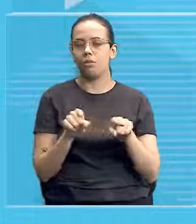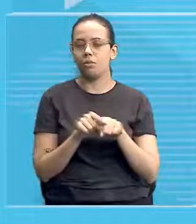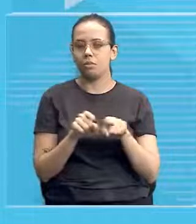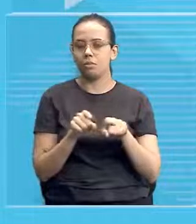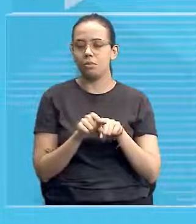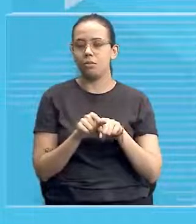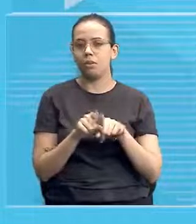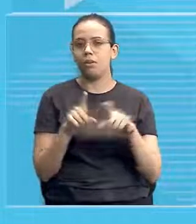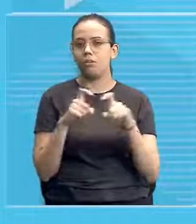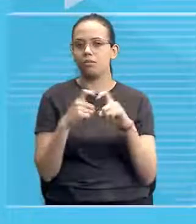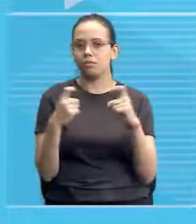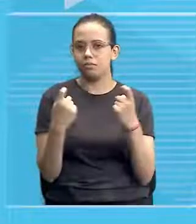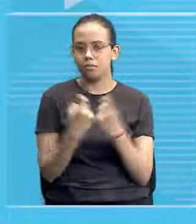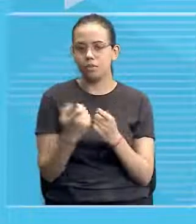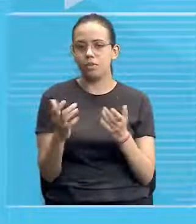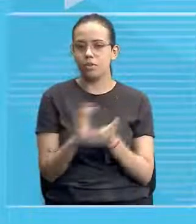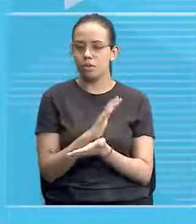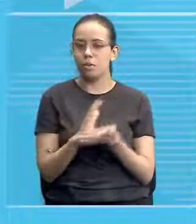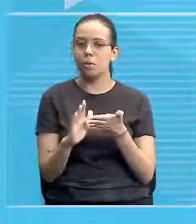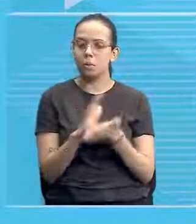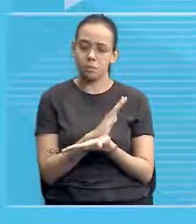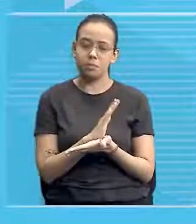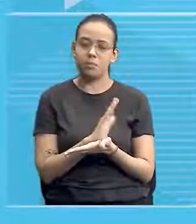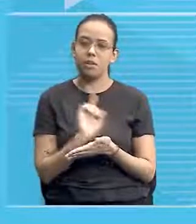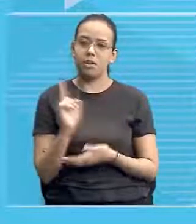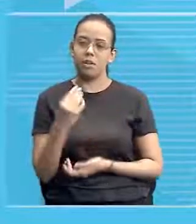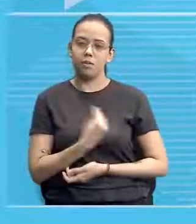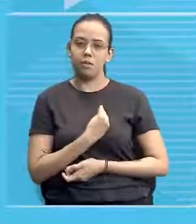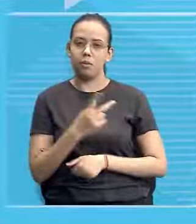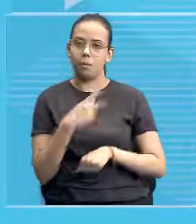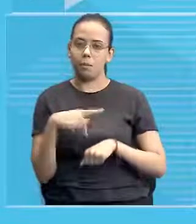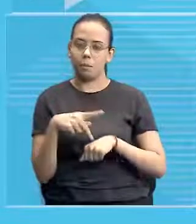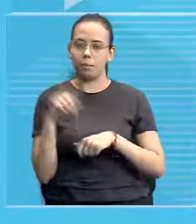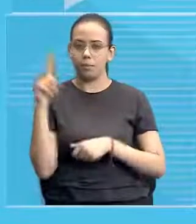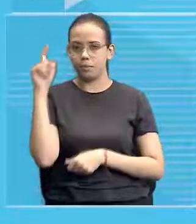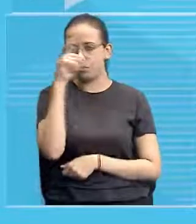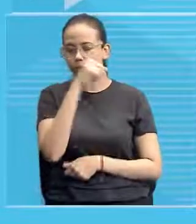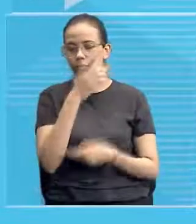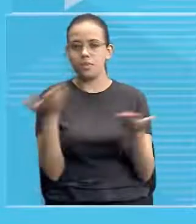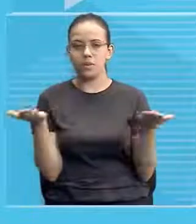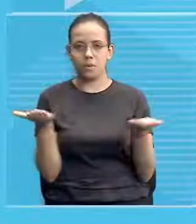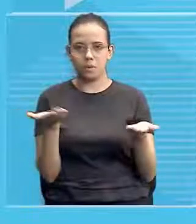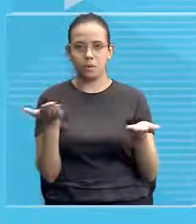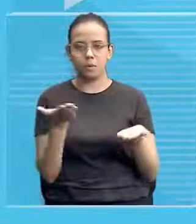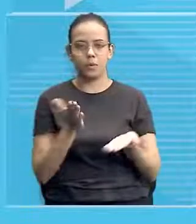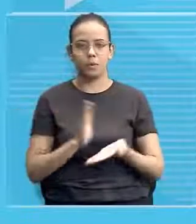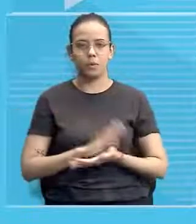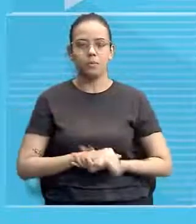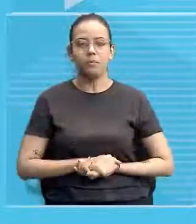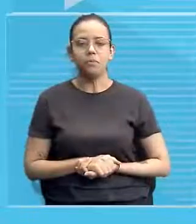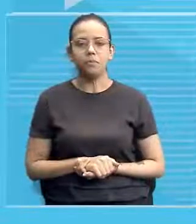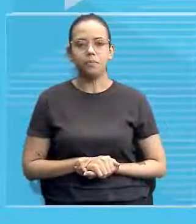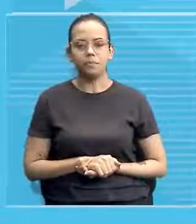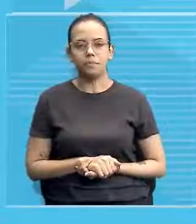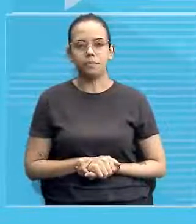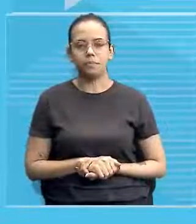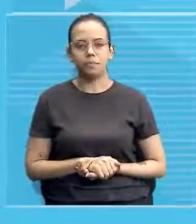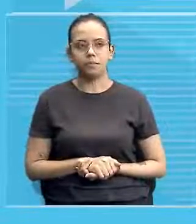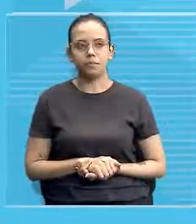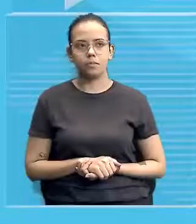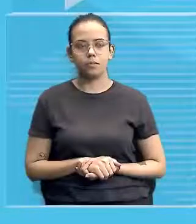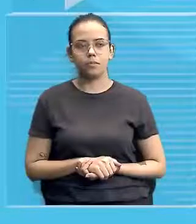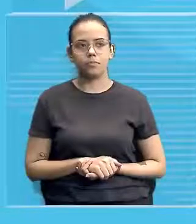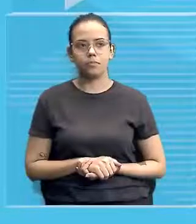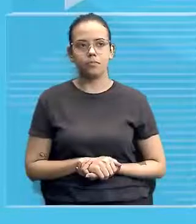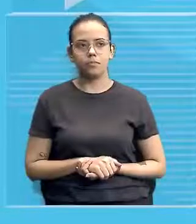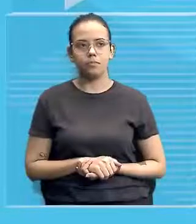alguns. E aí nós vivemos num país difícil hoje. Né? Essa turma aí que